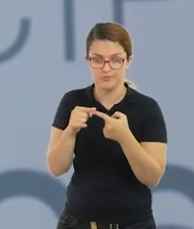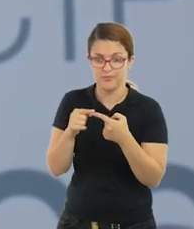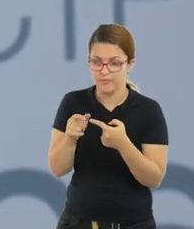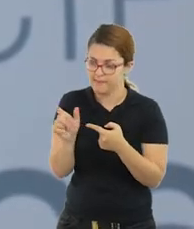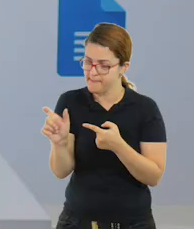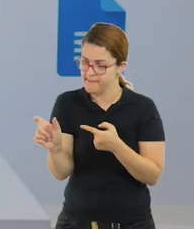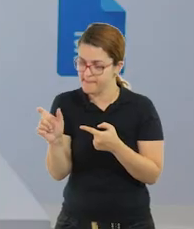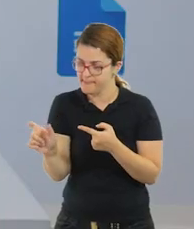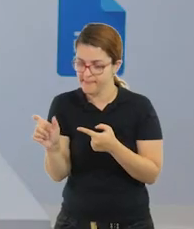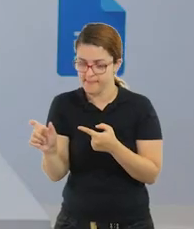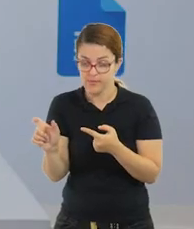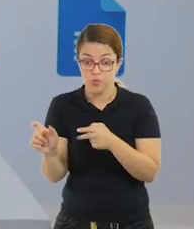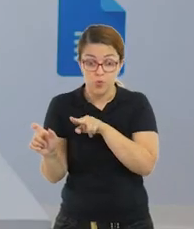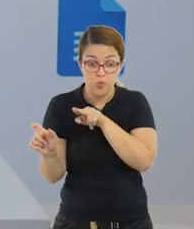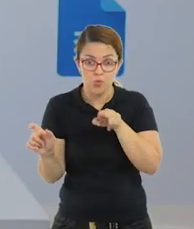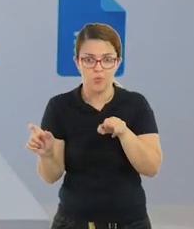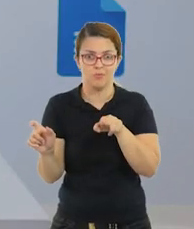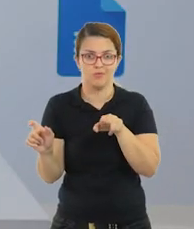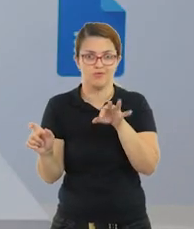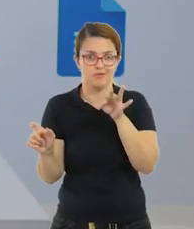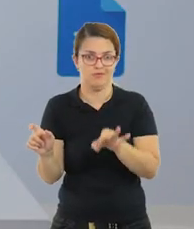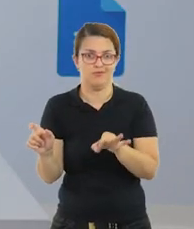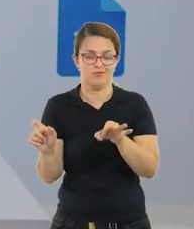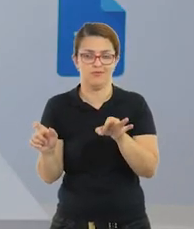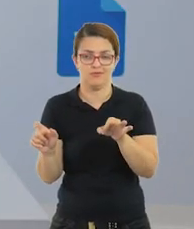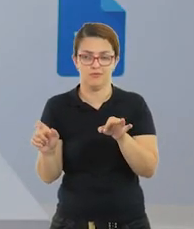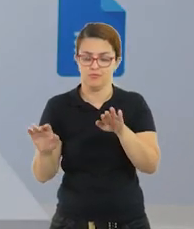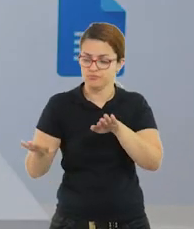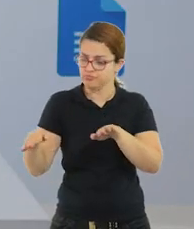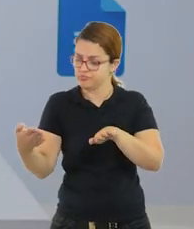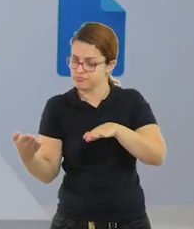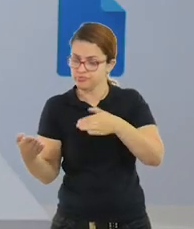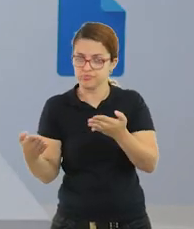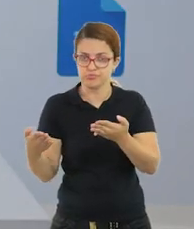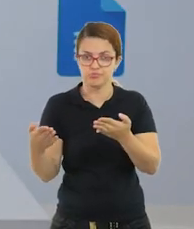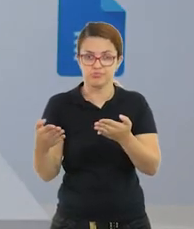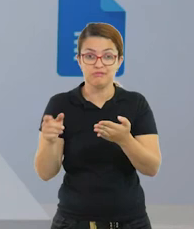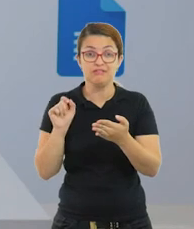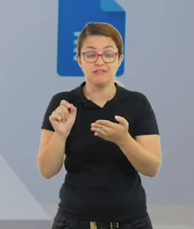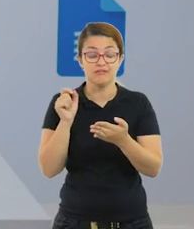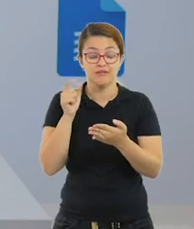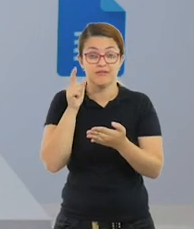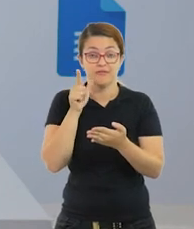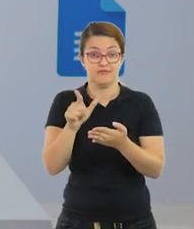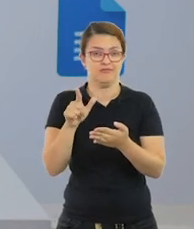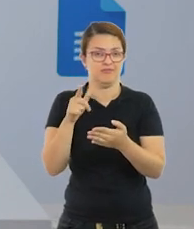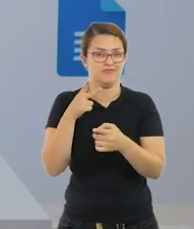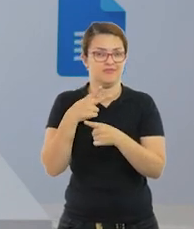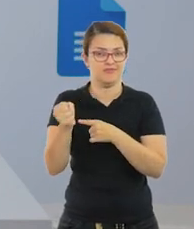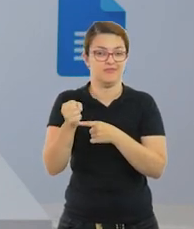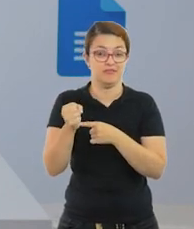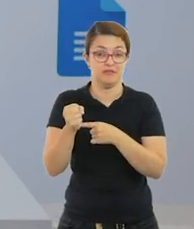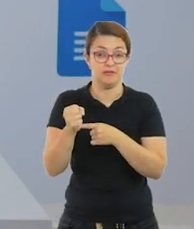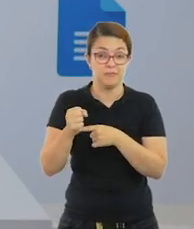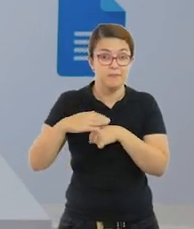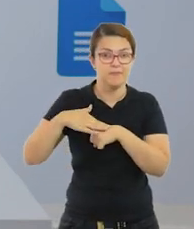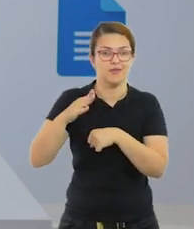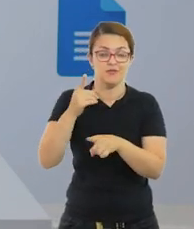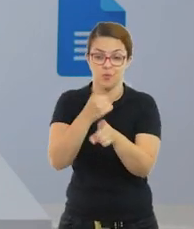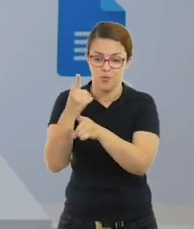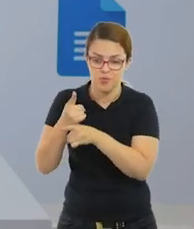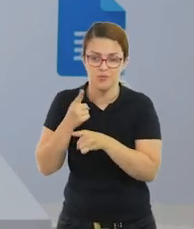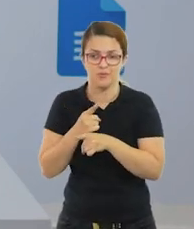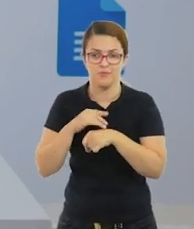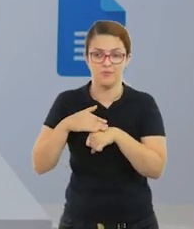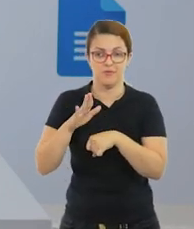palavra em inglês. Embaralhe todas. E aí ganha quem realmente acertar o maior número de